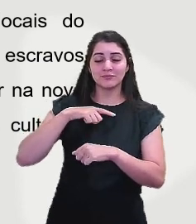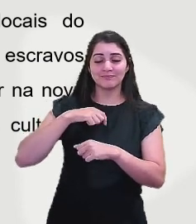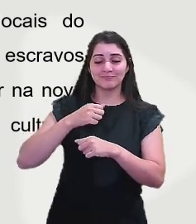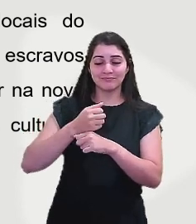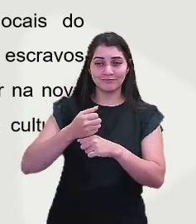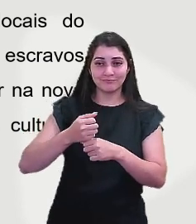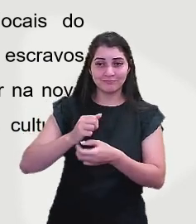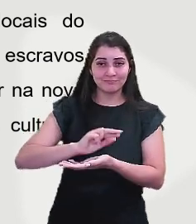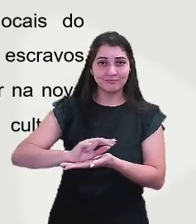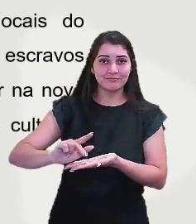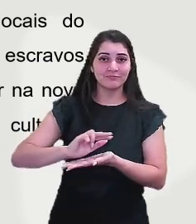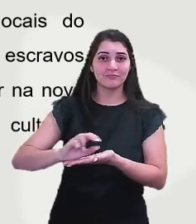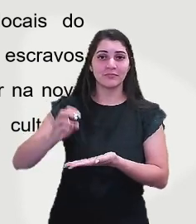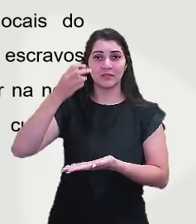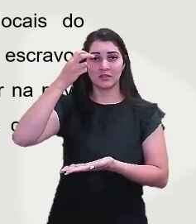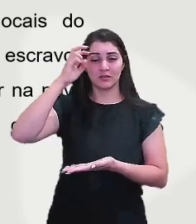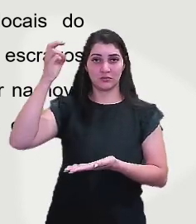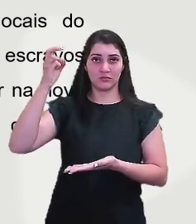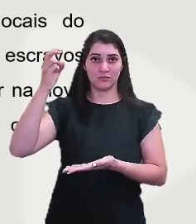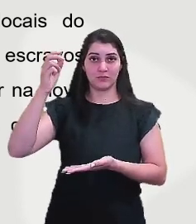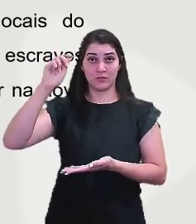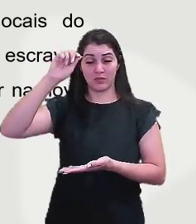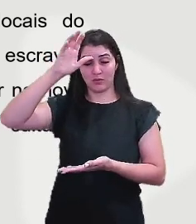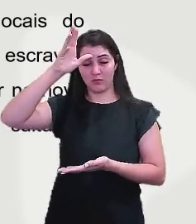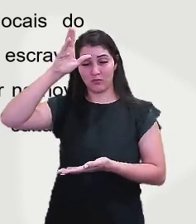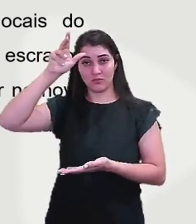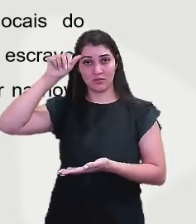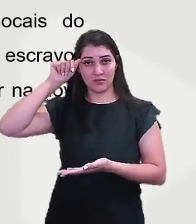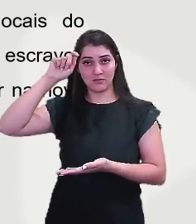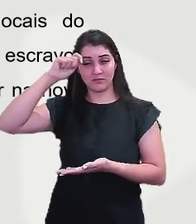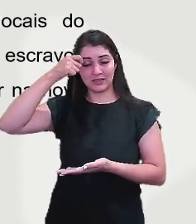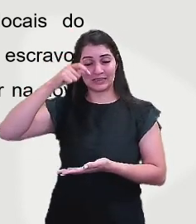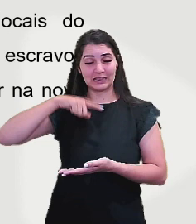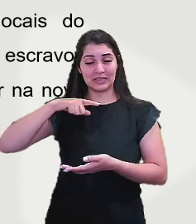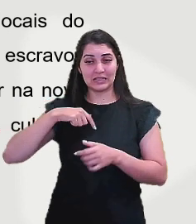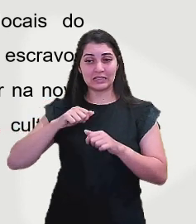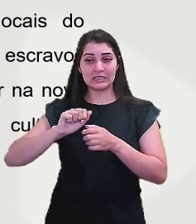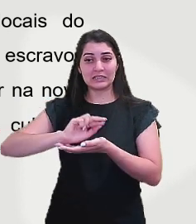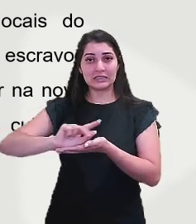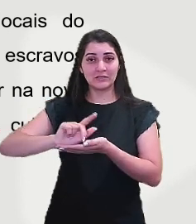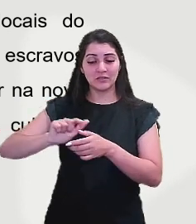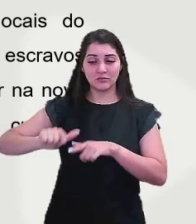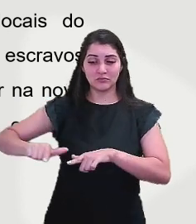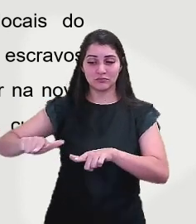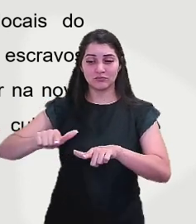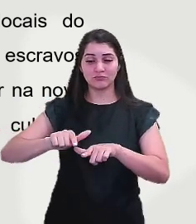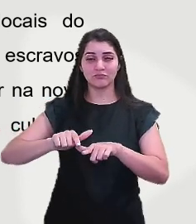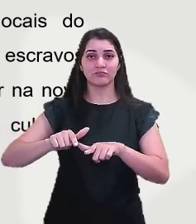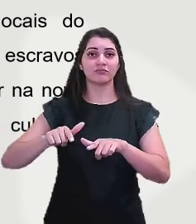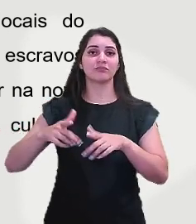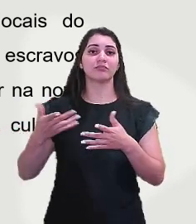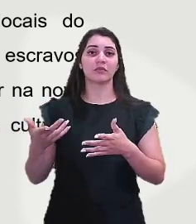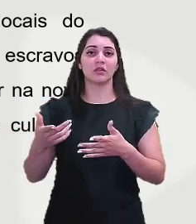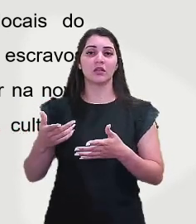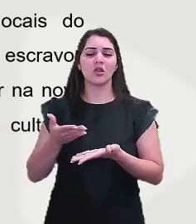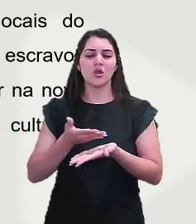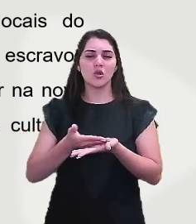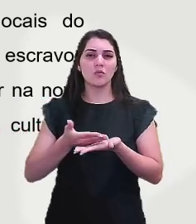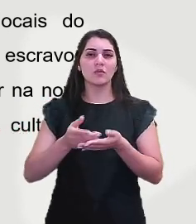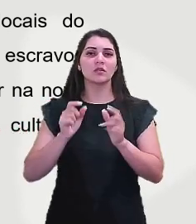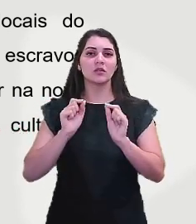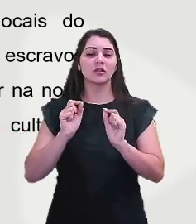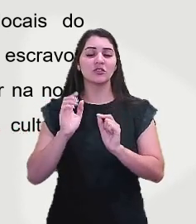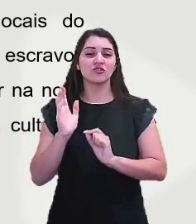aqui chegaram vieram de diversos locais do continente. A transformação desses homens e mulheres em escravos começava já na